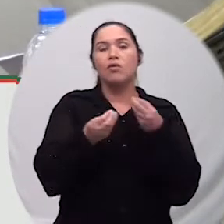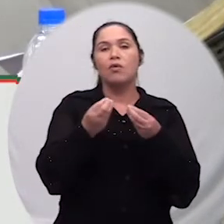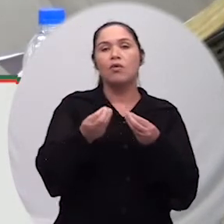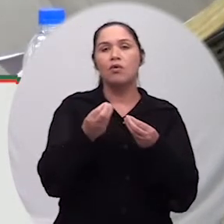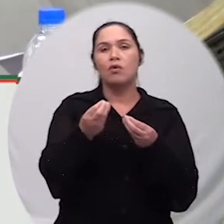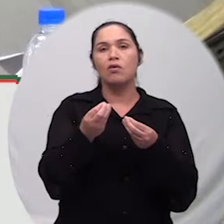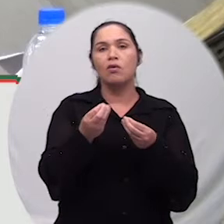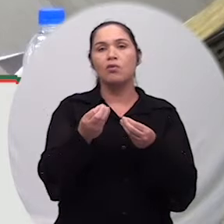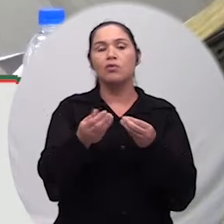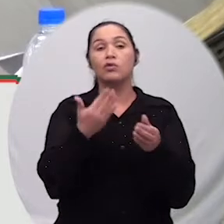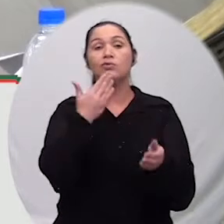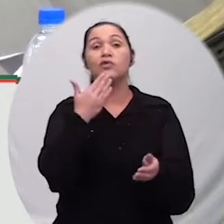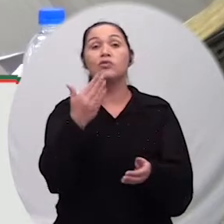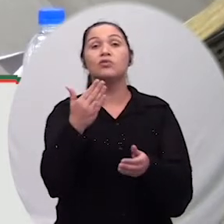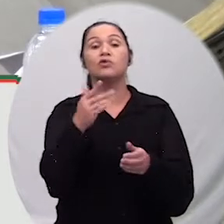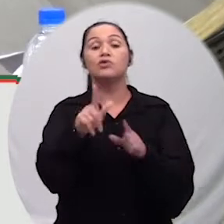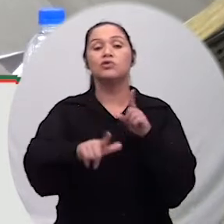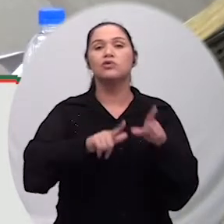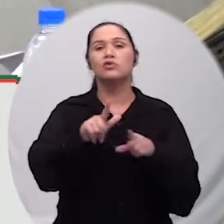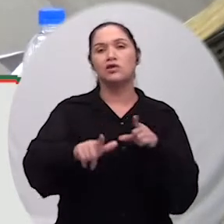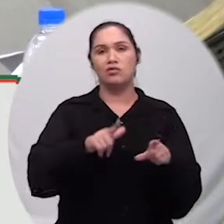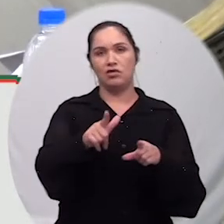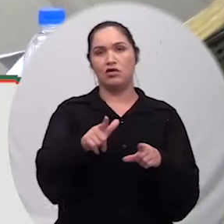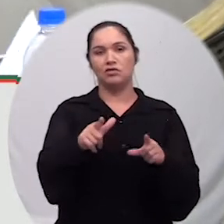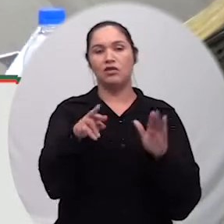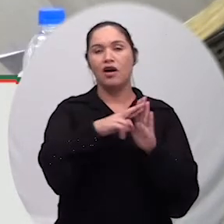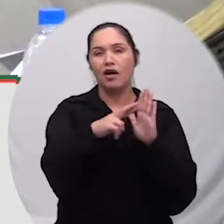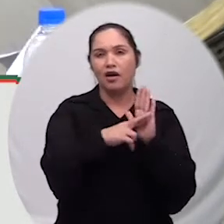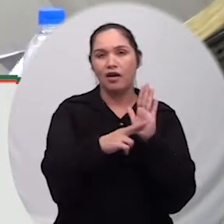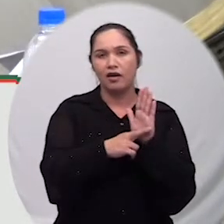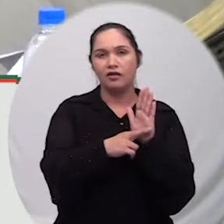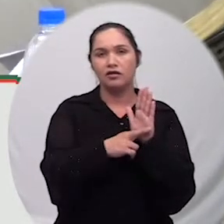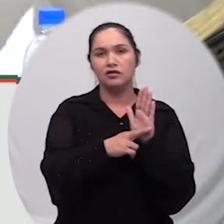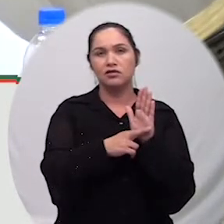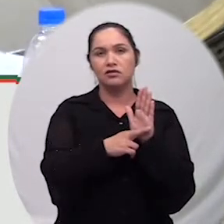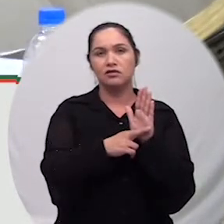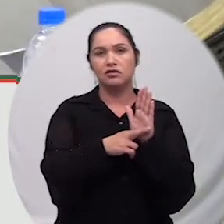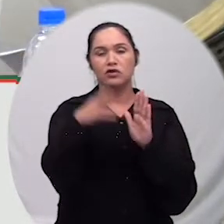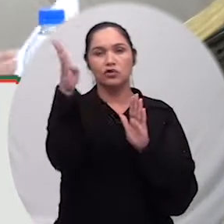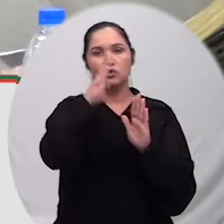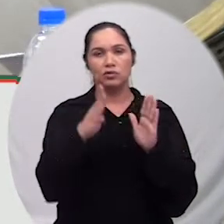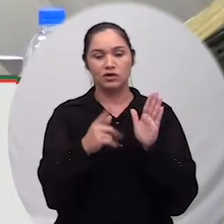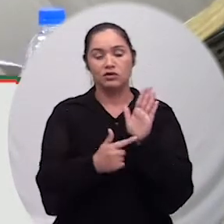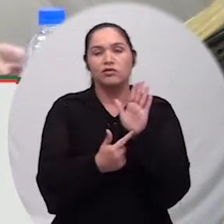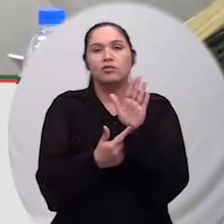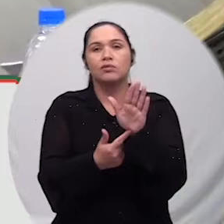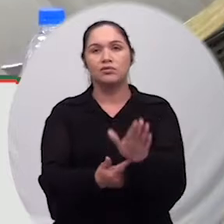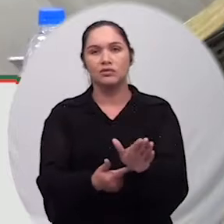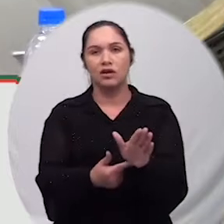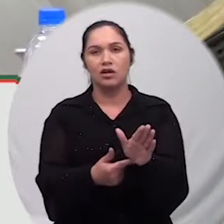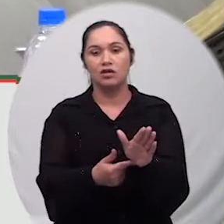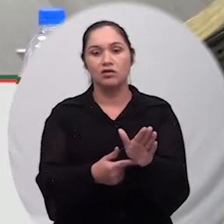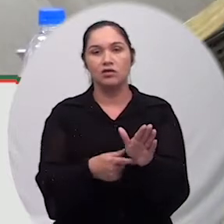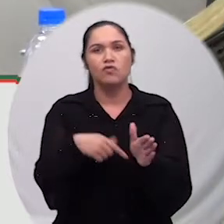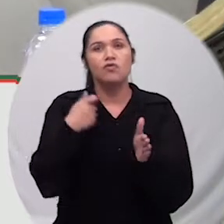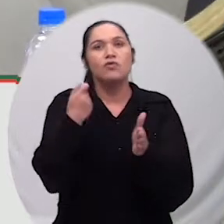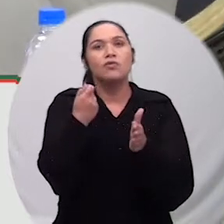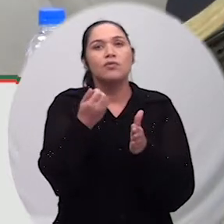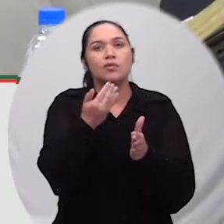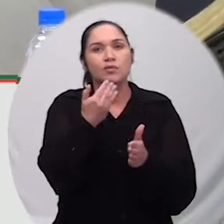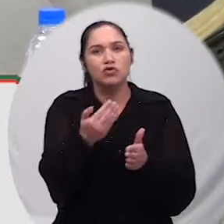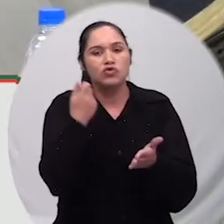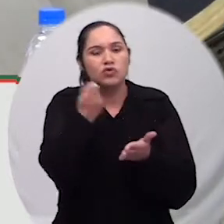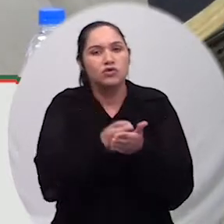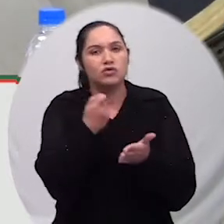foram exigidos e aplicados padrões estabelecidos pelo Manual Brasileiro de Sinalização de Trânsito, volume